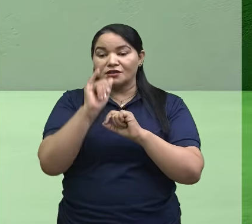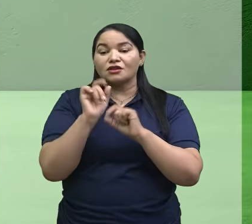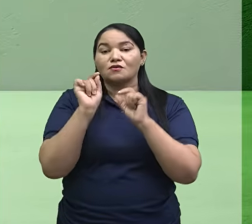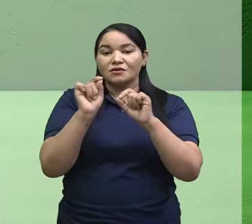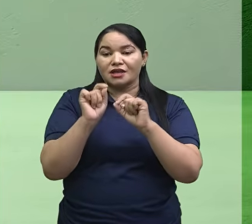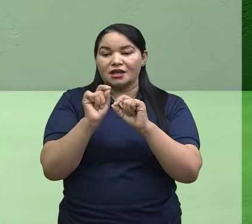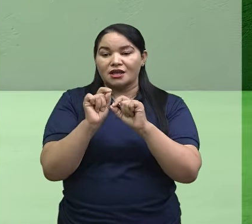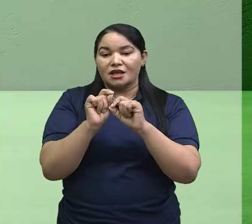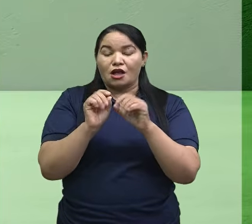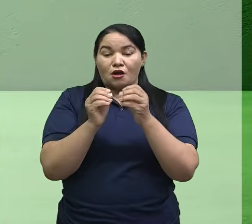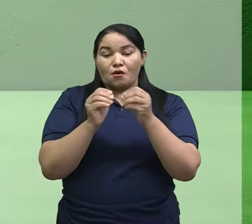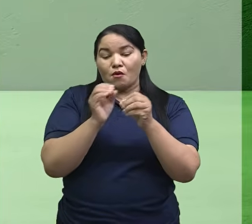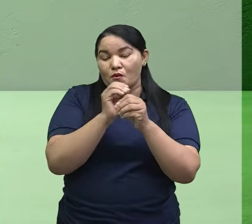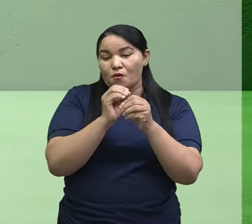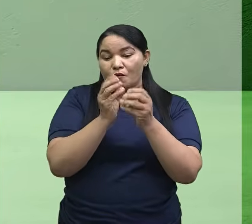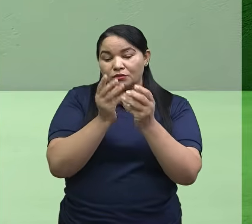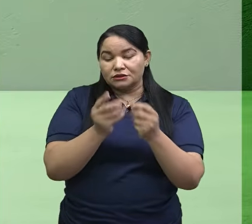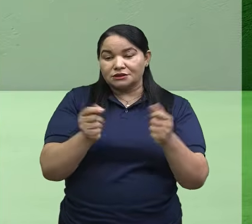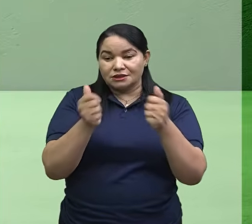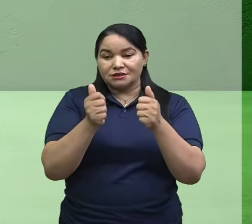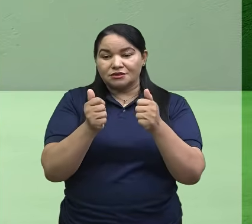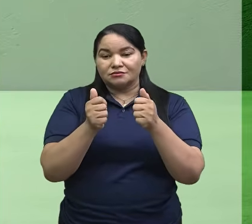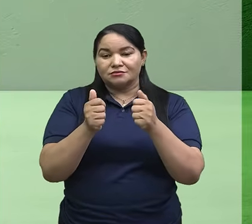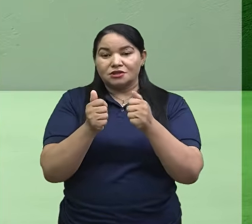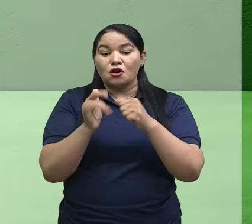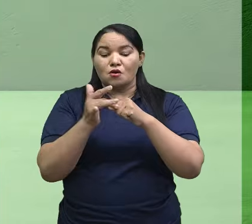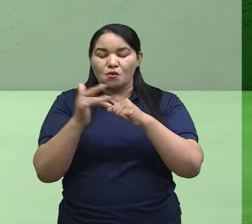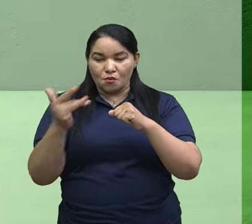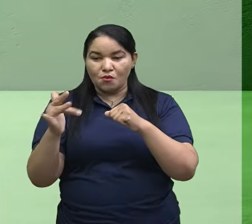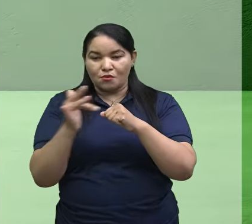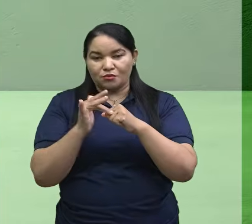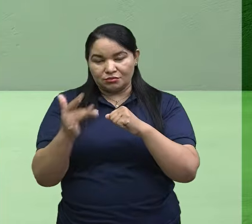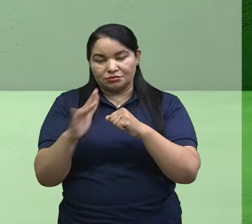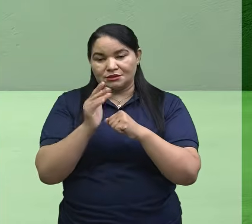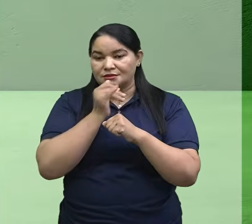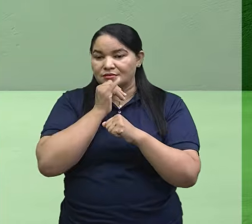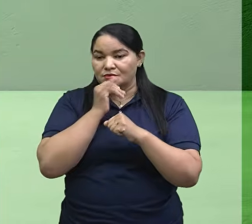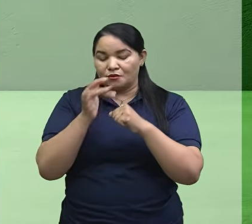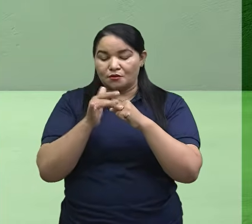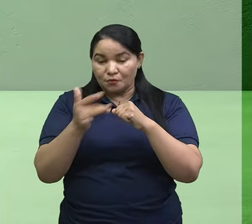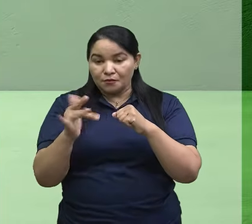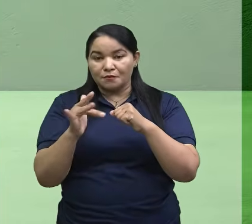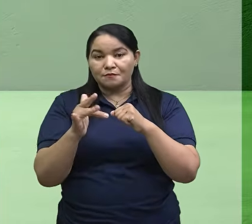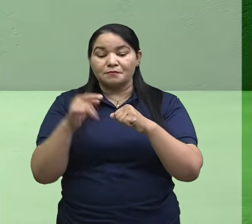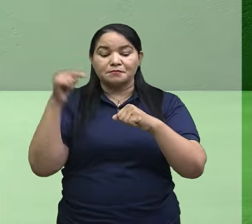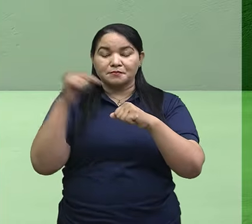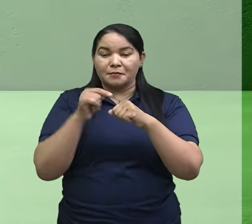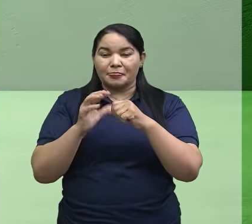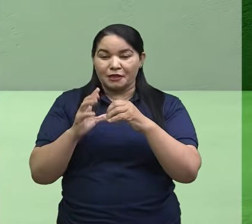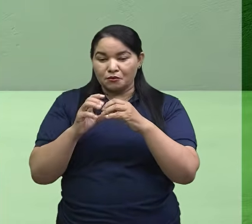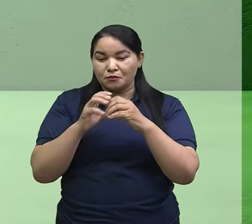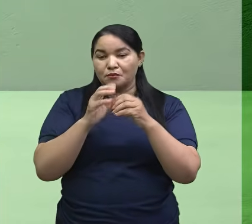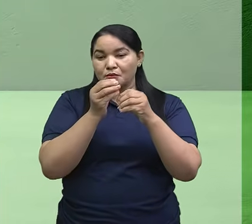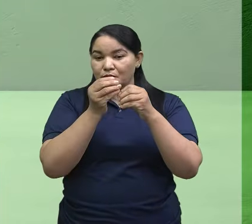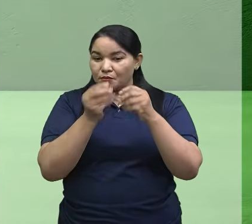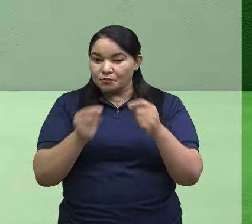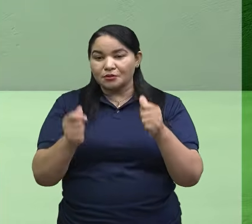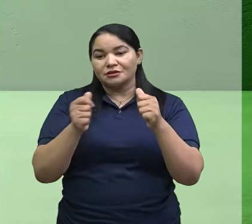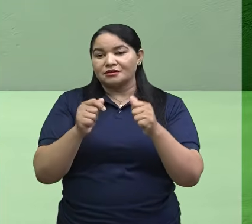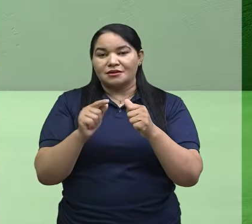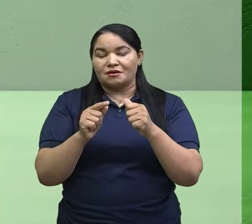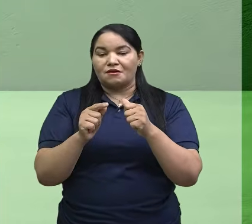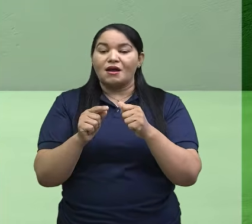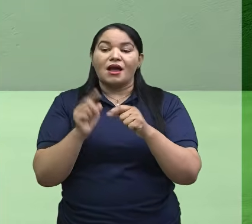principal exemplo é o ouro, que é um metal menos reativo que existe, sendo assim um dos motivos pelo qual ele tem